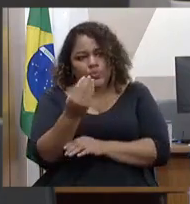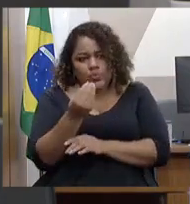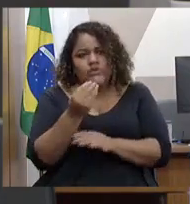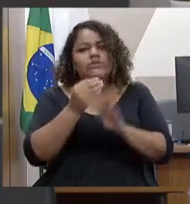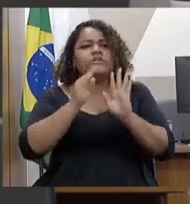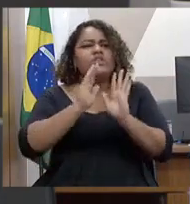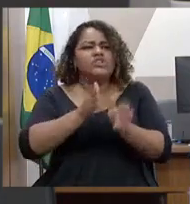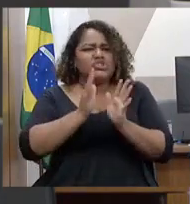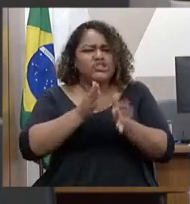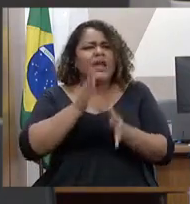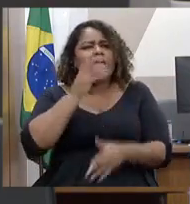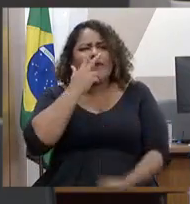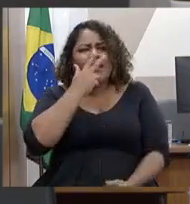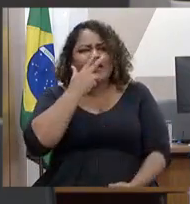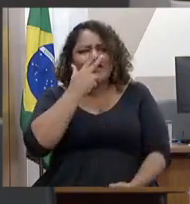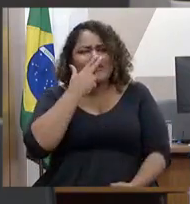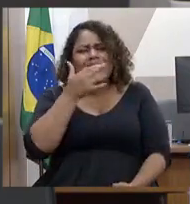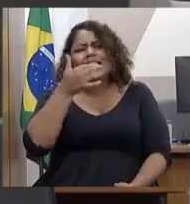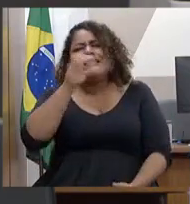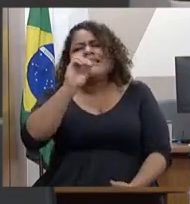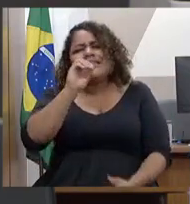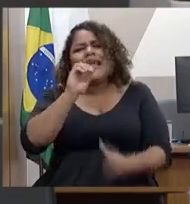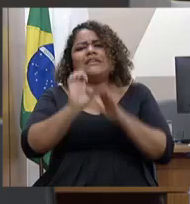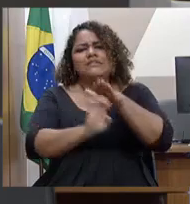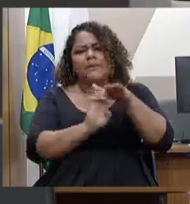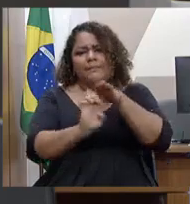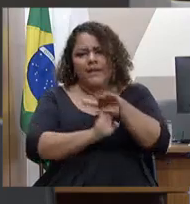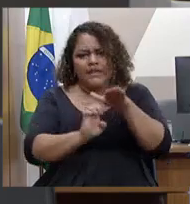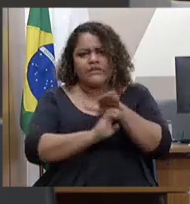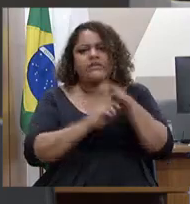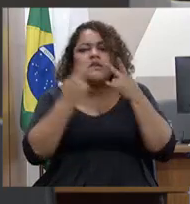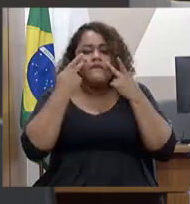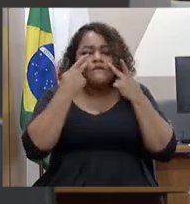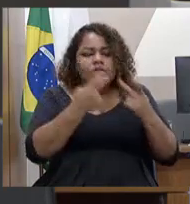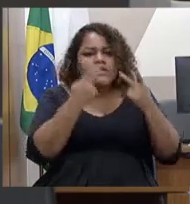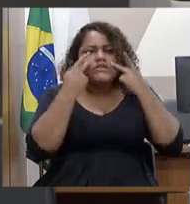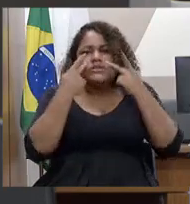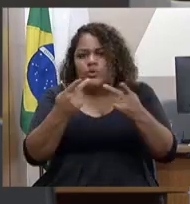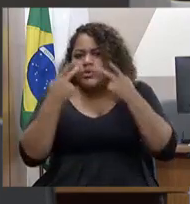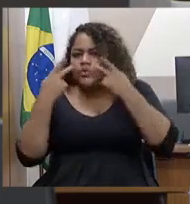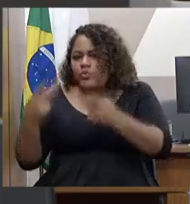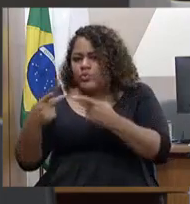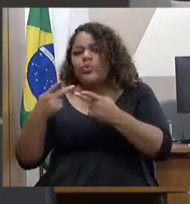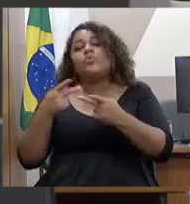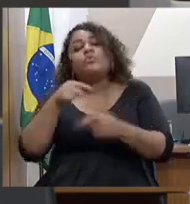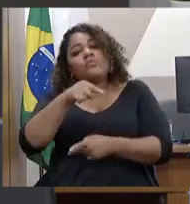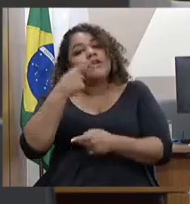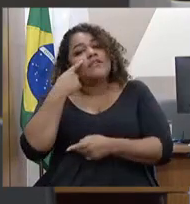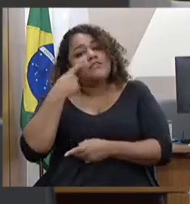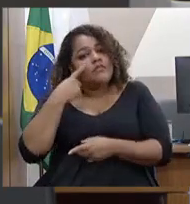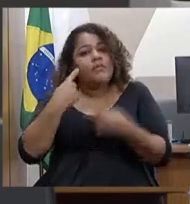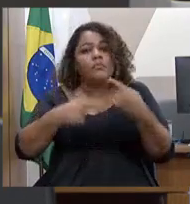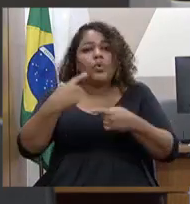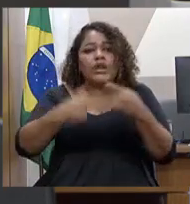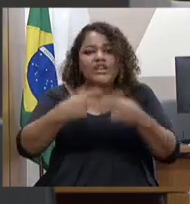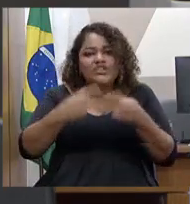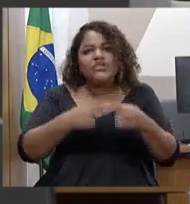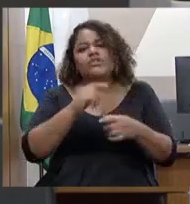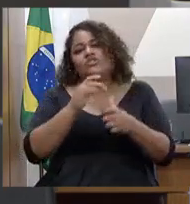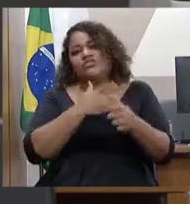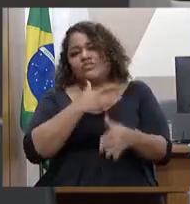cerca de 10 empresas visitadas para tratar dessa política de saúde e segurança justamente perceber